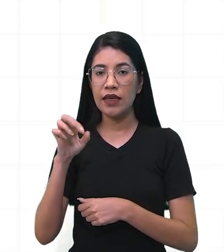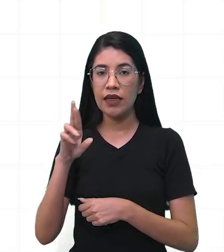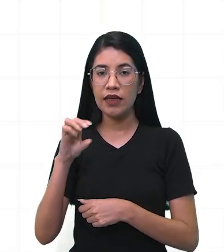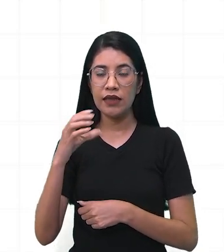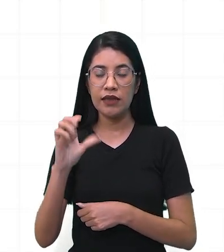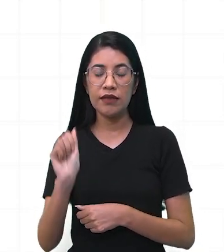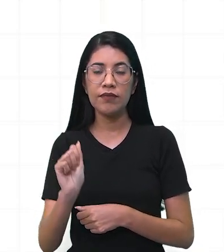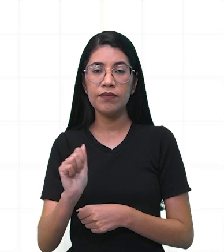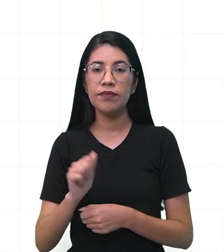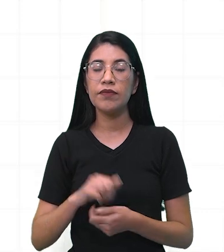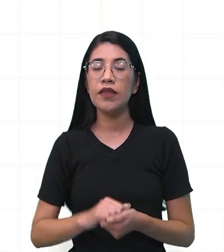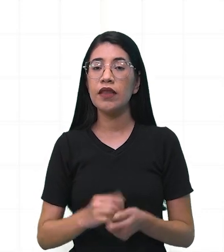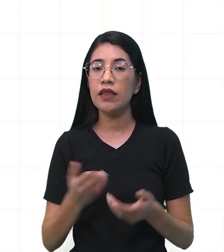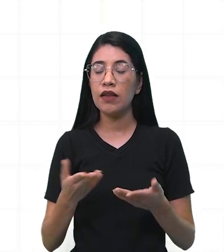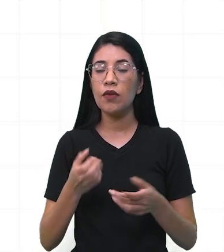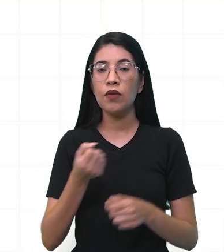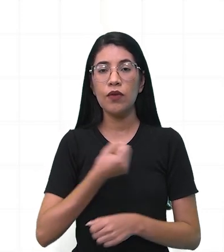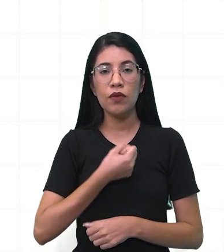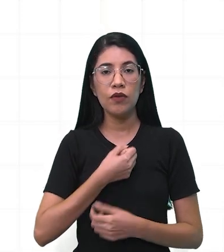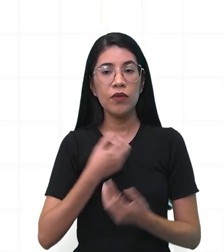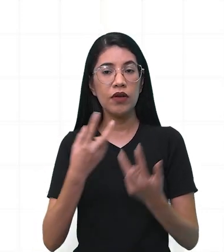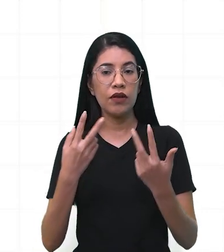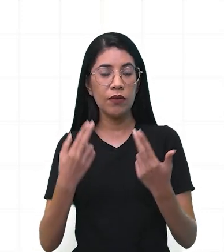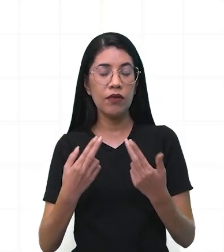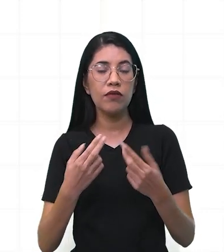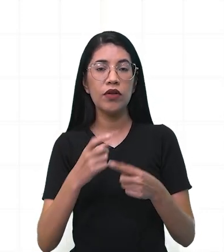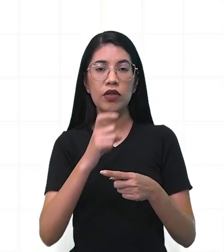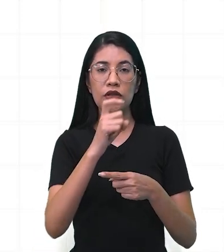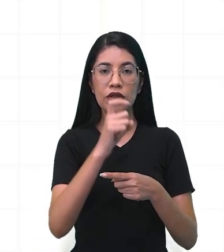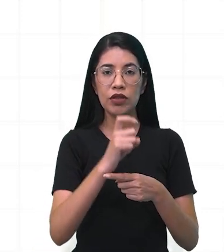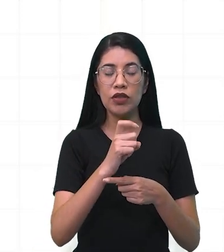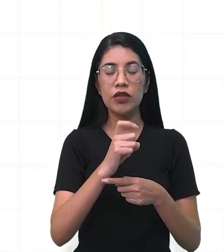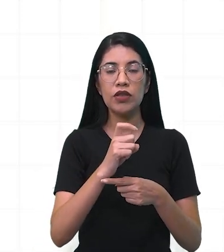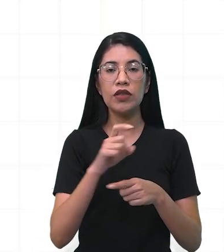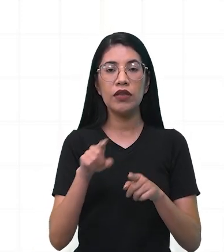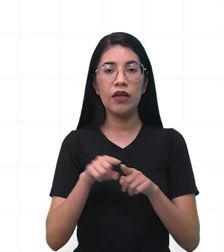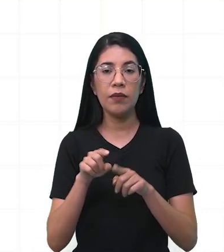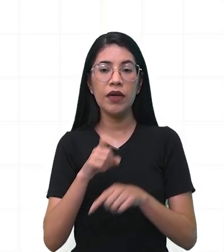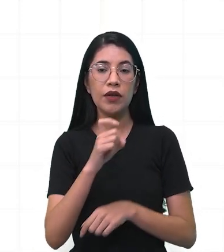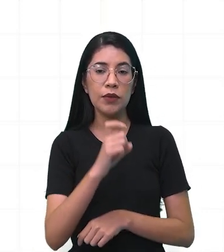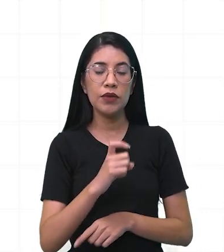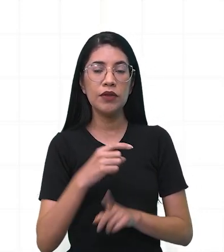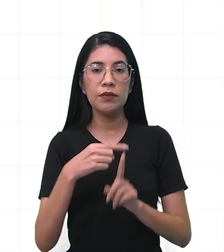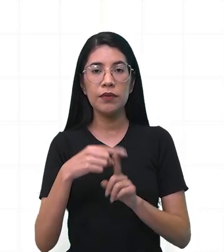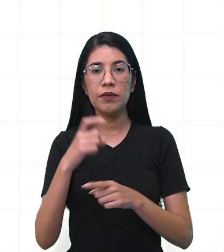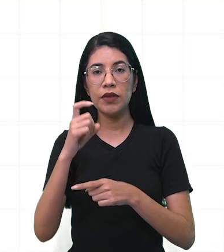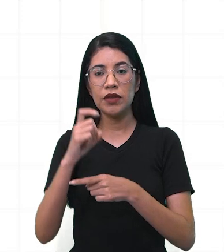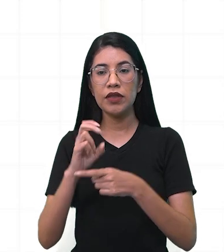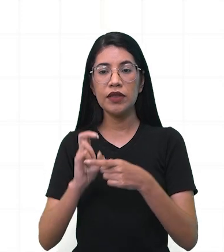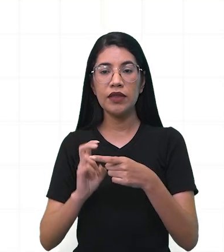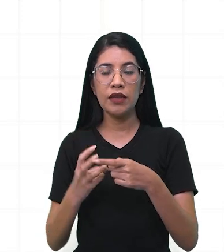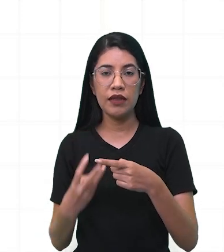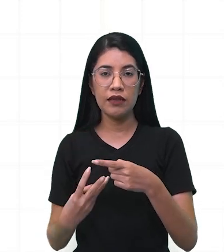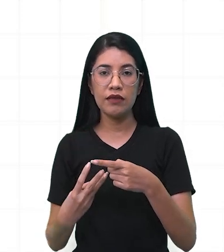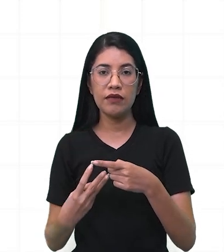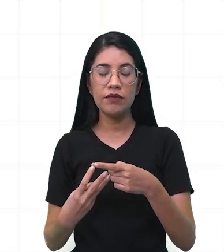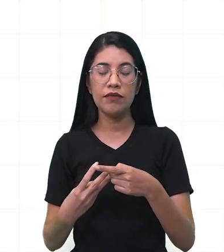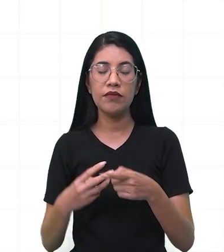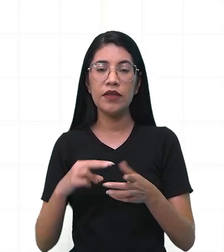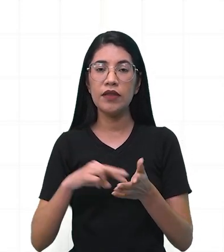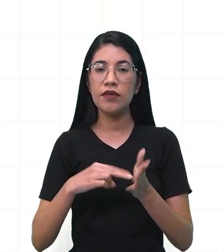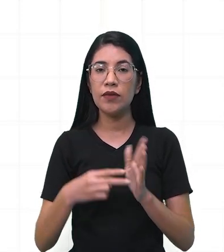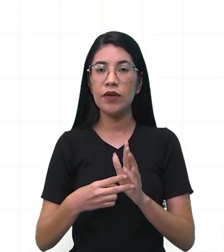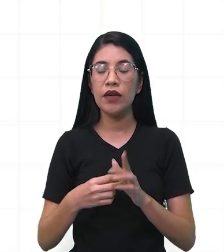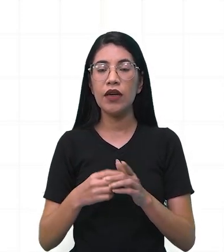número, não é? Aqui é x e aqui também é x. Significa que é um número mais a terça